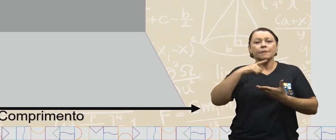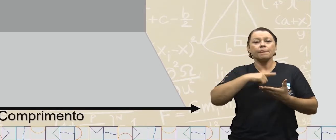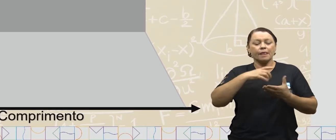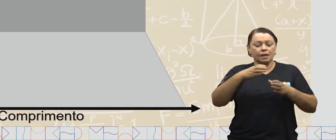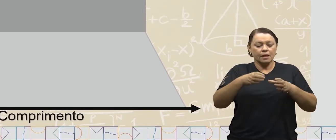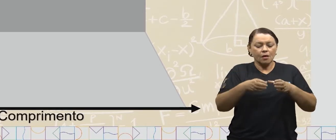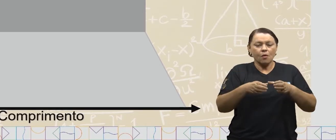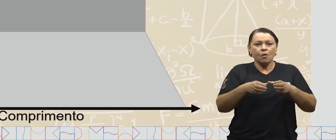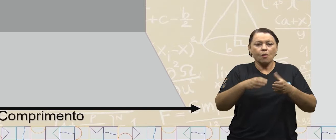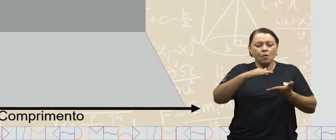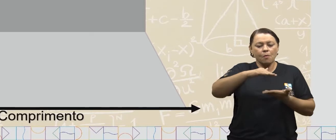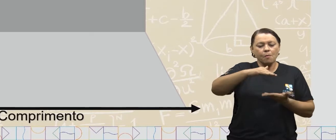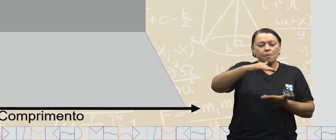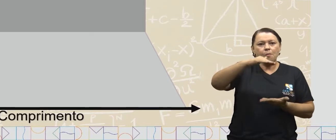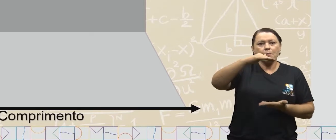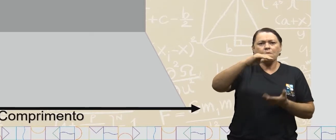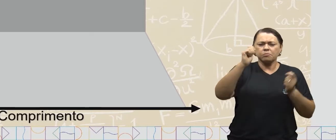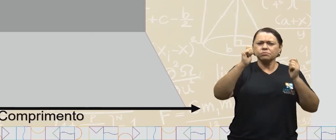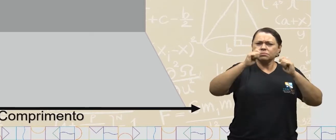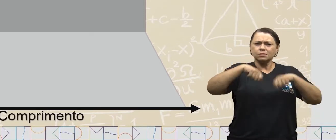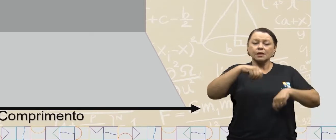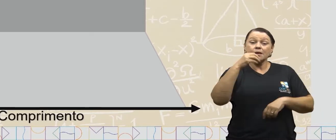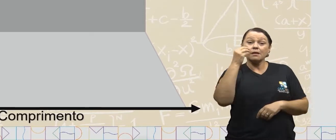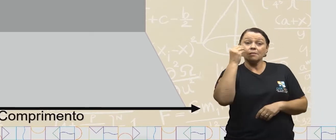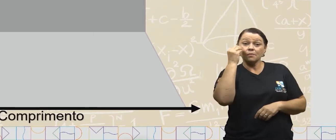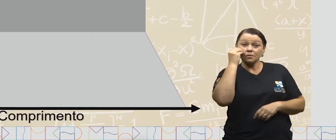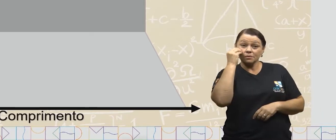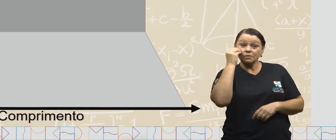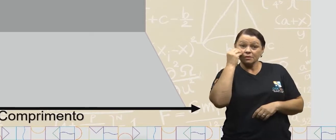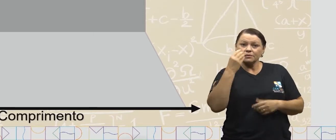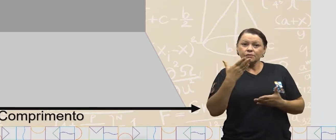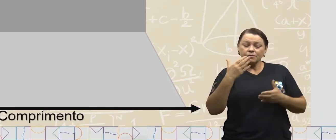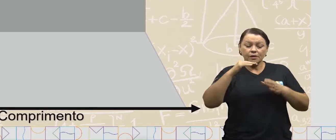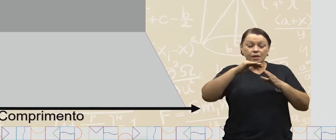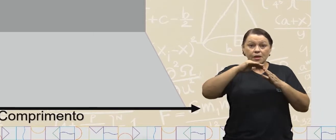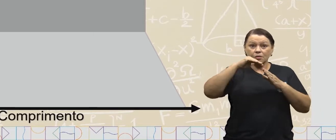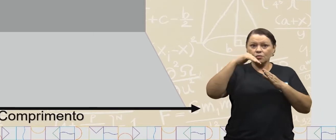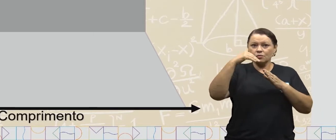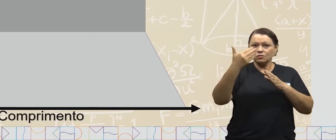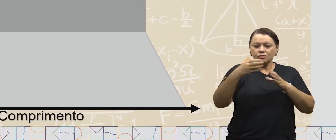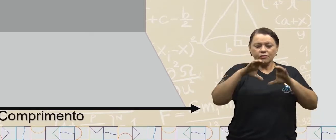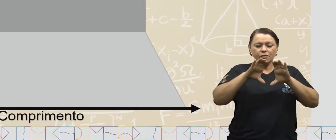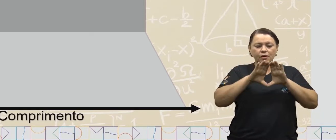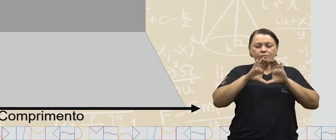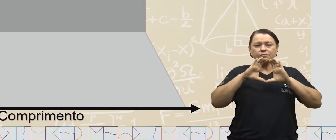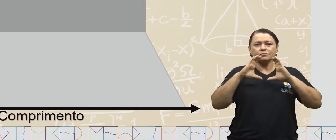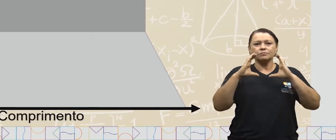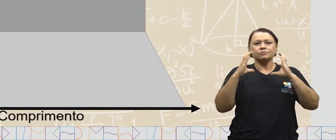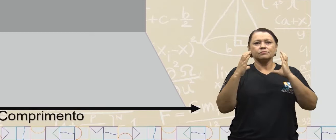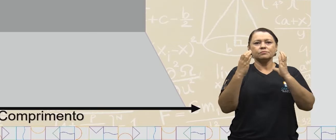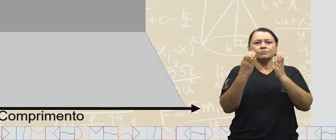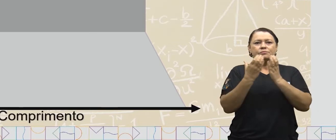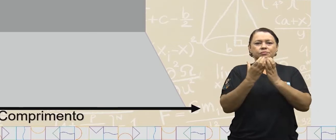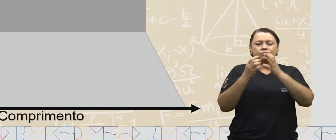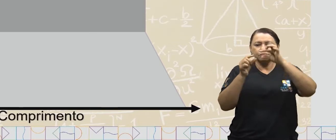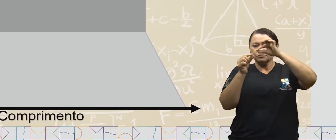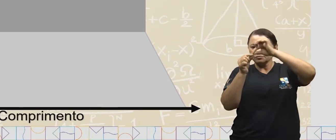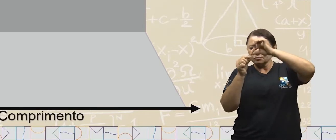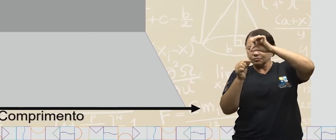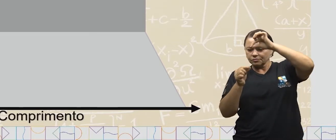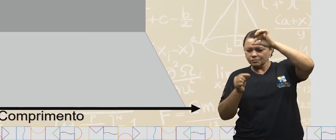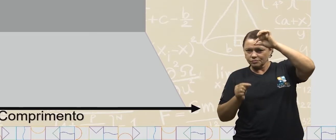que salta a tela. Você vê aqui um volume exterior, que no caso é a